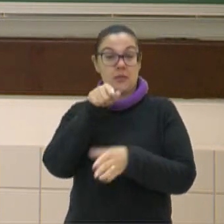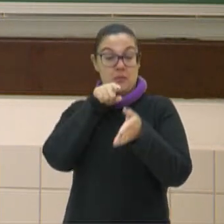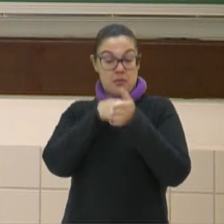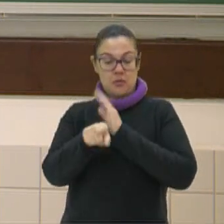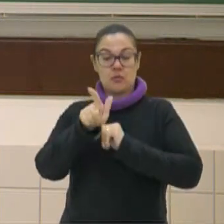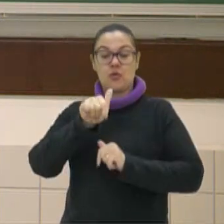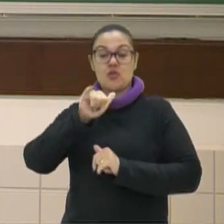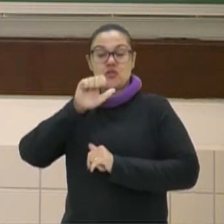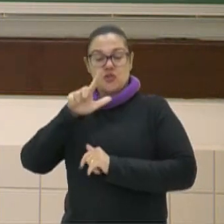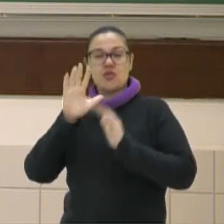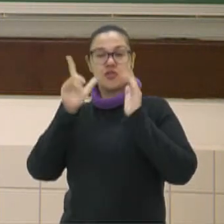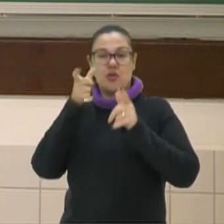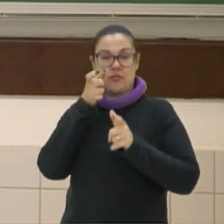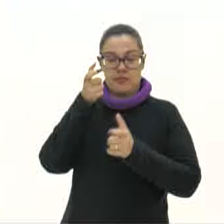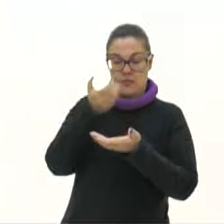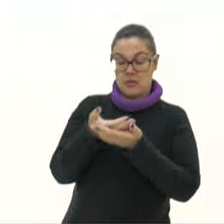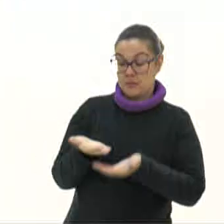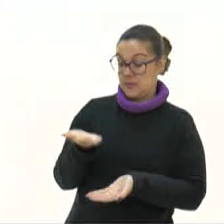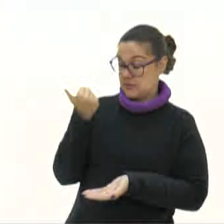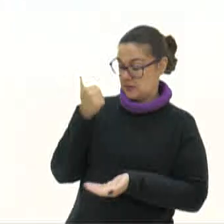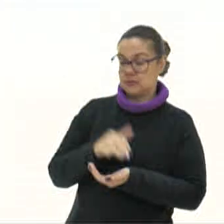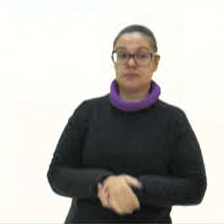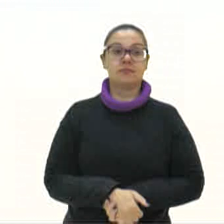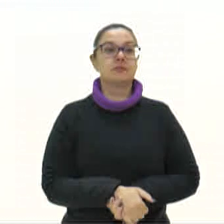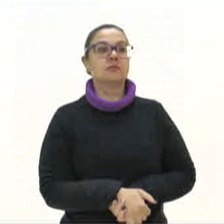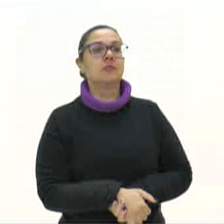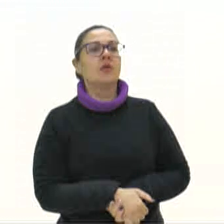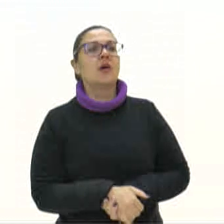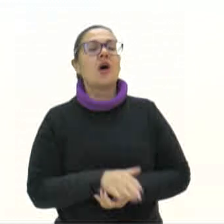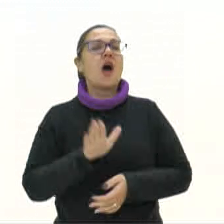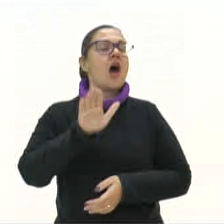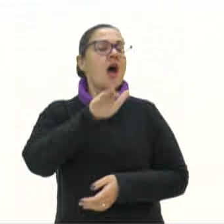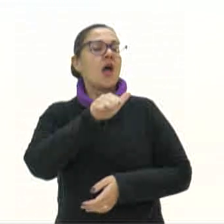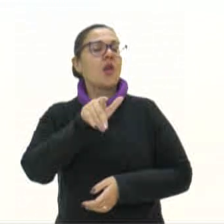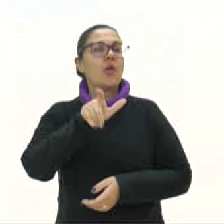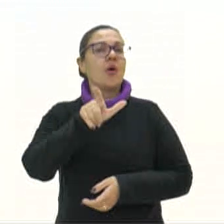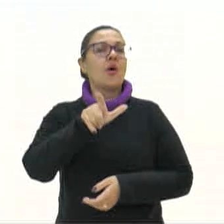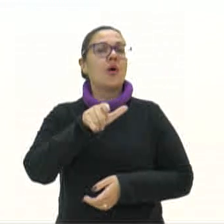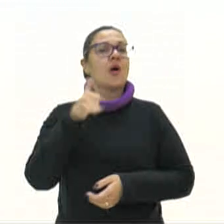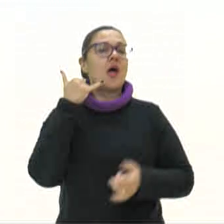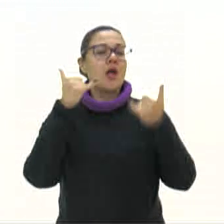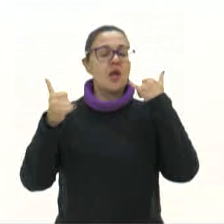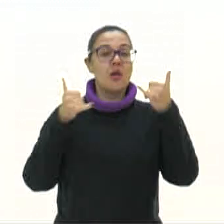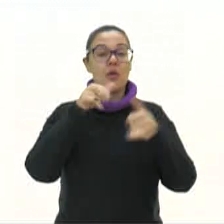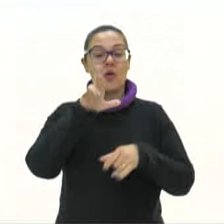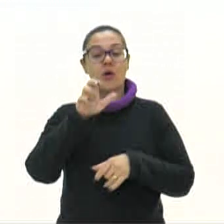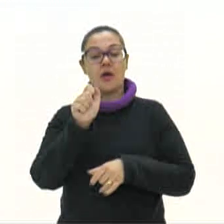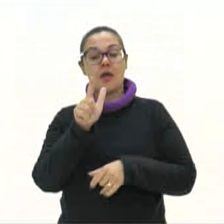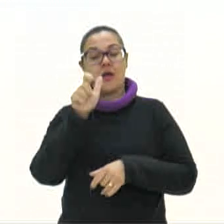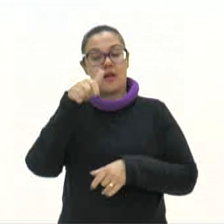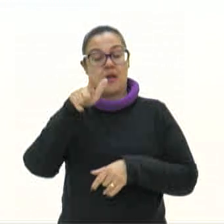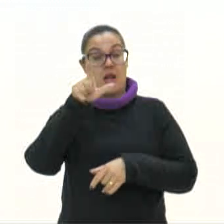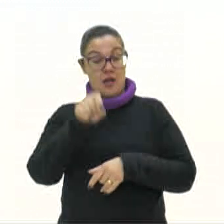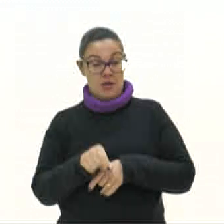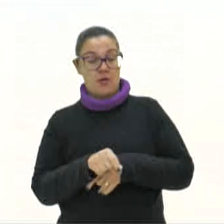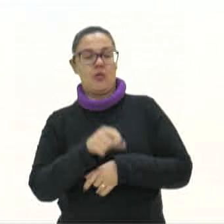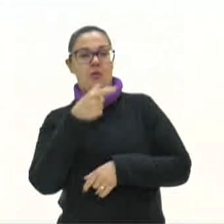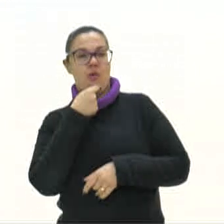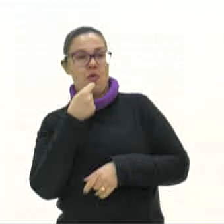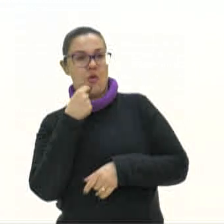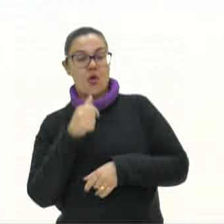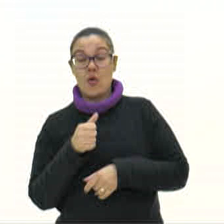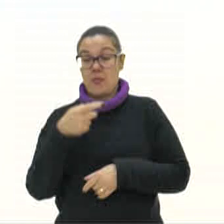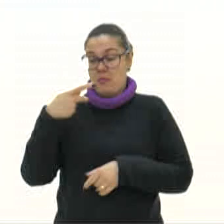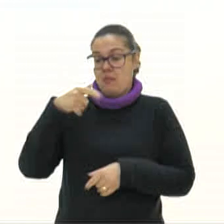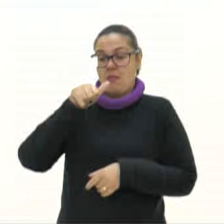para o Gilberto Gil, nós já vimos lá na aula anterior, é essa daqui, ó. Alô, alô, realengo. Paulo Francis, de quem a gente nunca pode dizer que era um